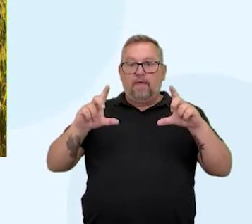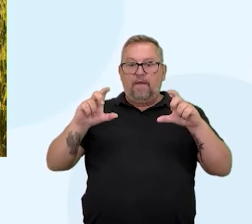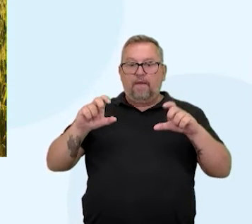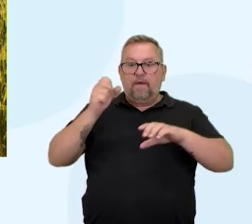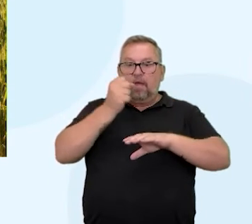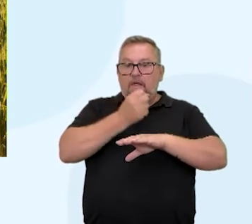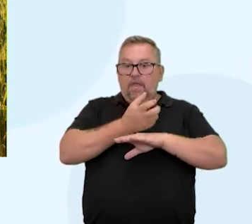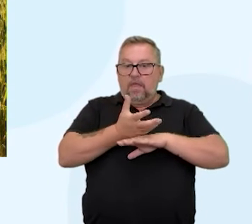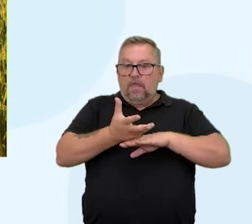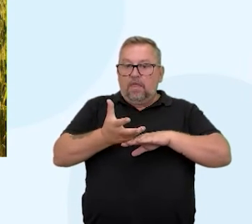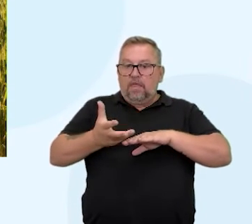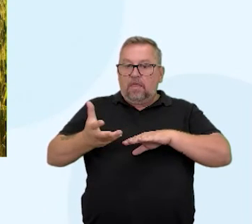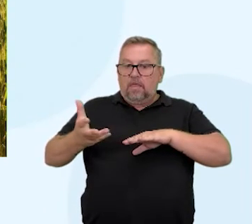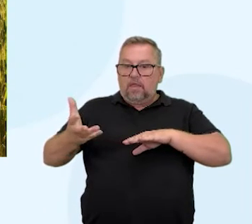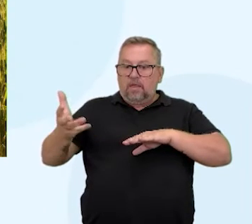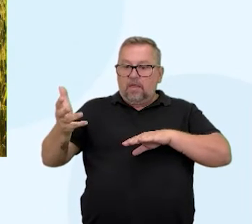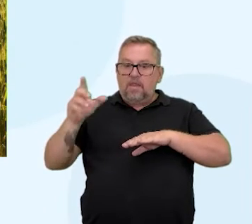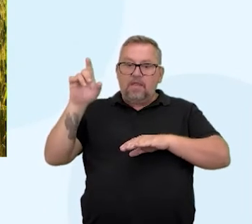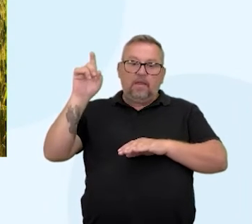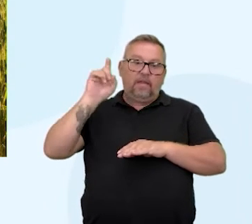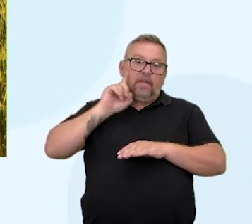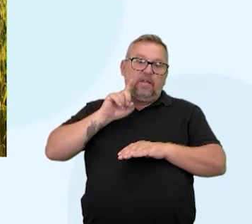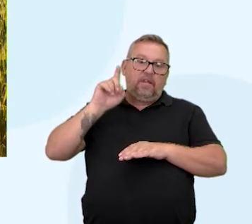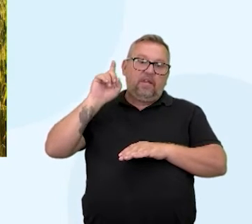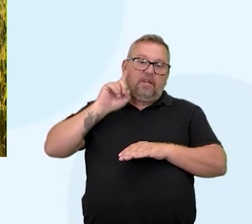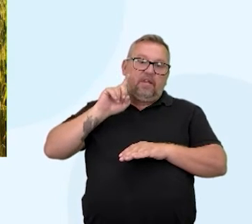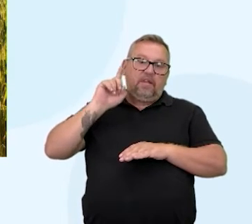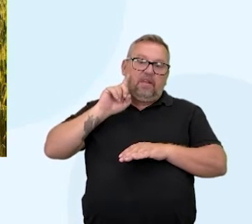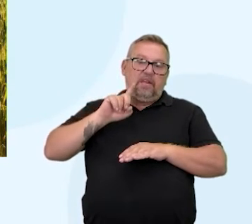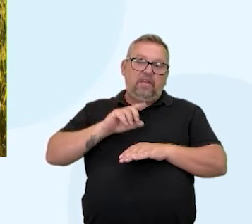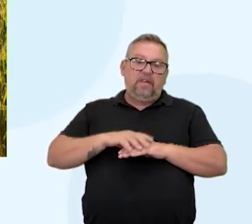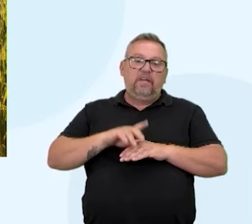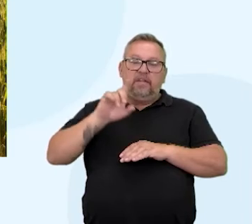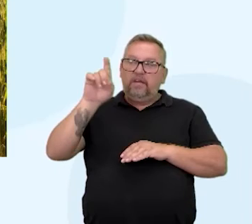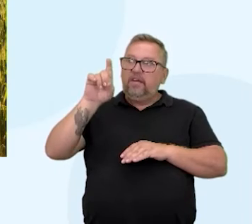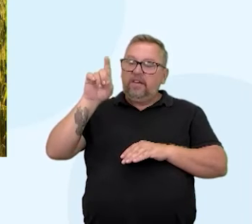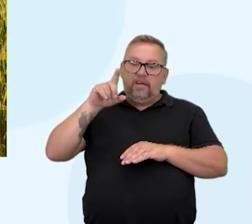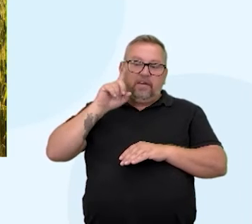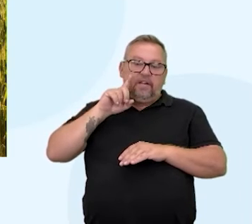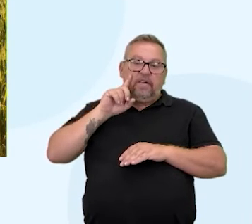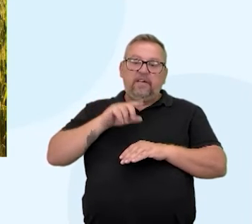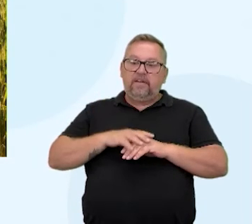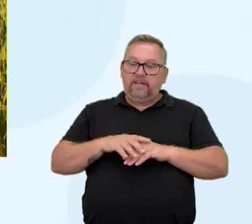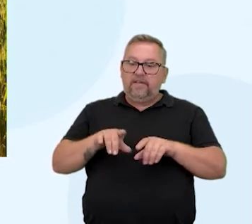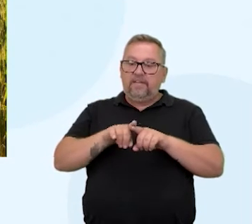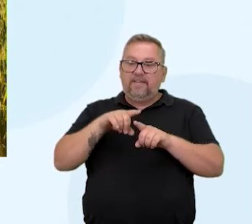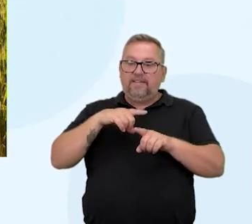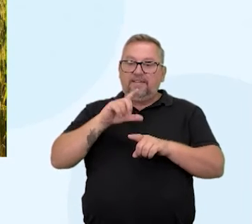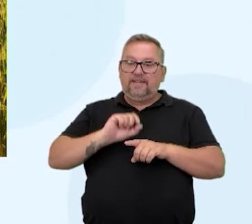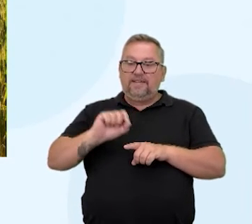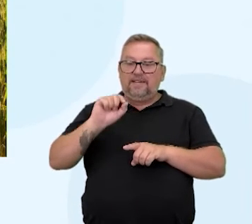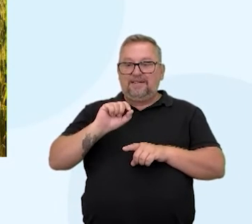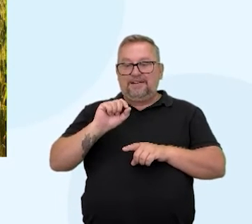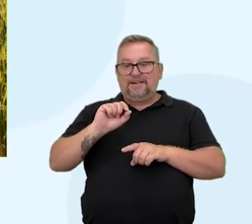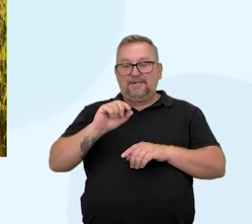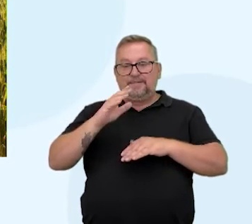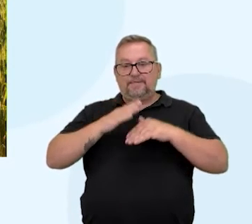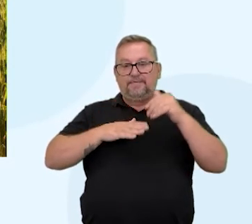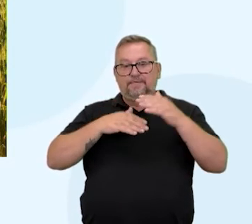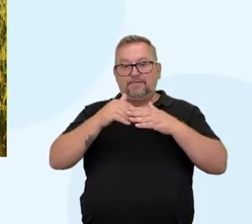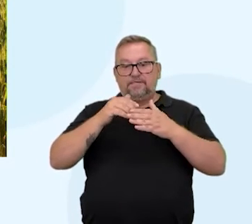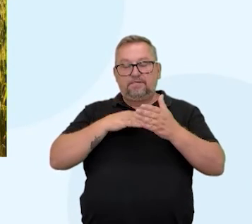campo aí de cevada no Tepaluz, nos Estados Unidos. Isso aí, né, nós temos aí praticamente em todos